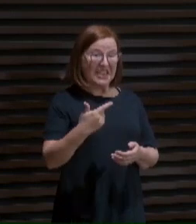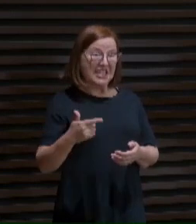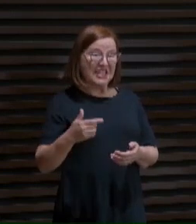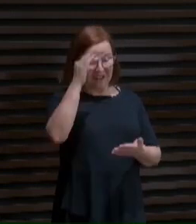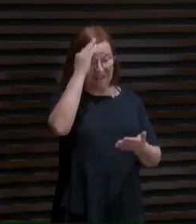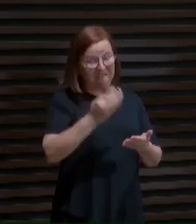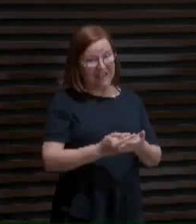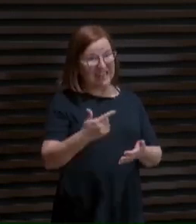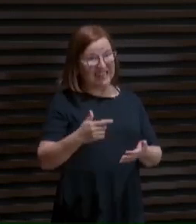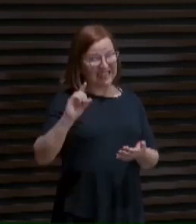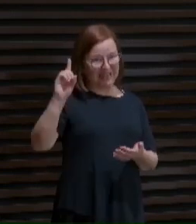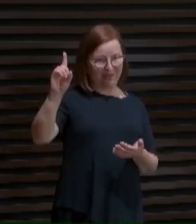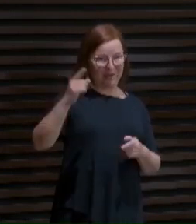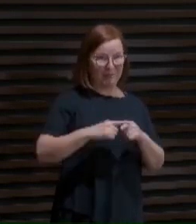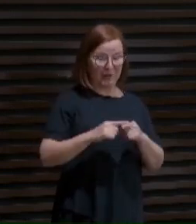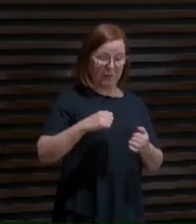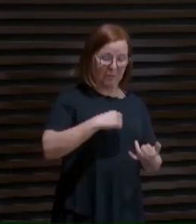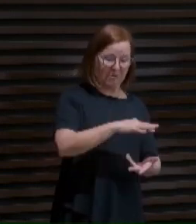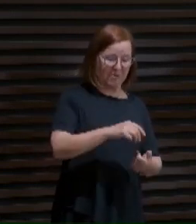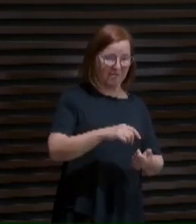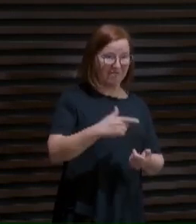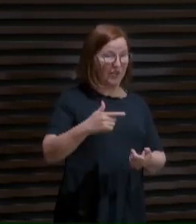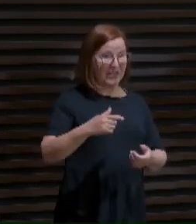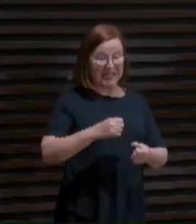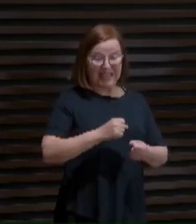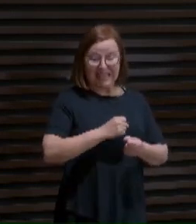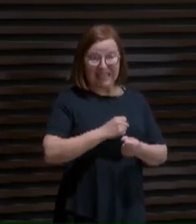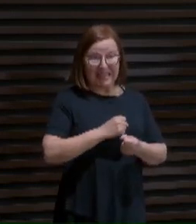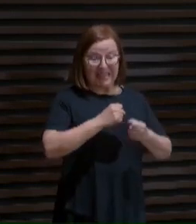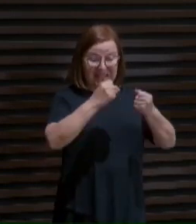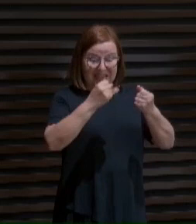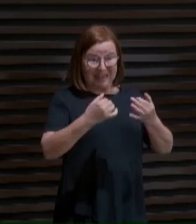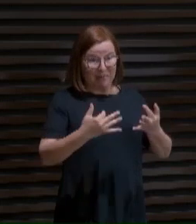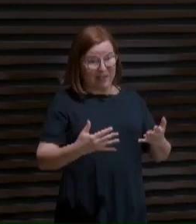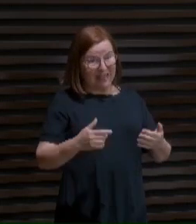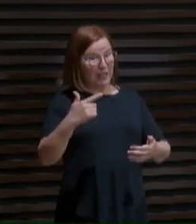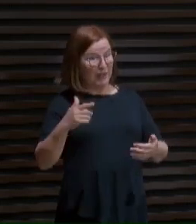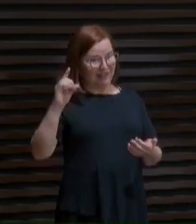Deus, porque o mundo é inexplicável sem Deus.